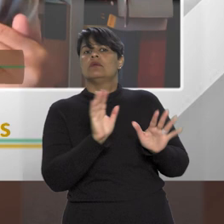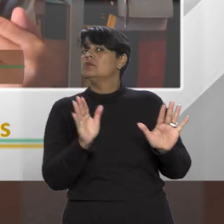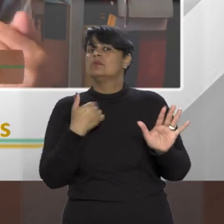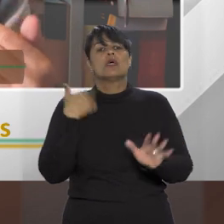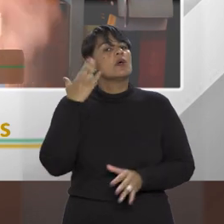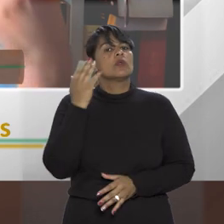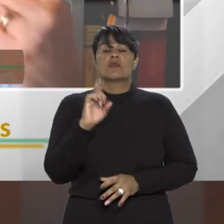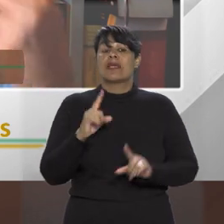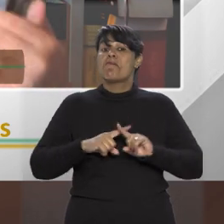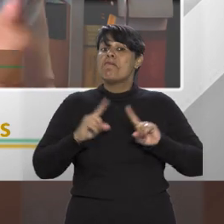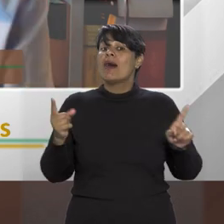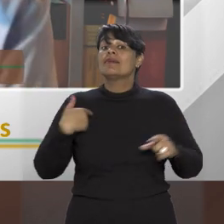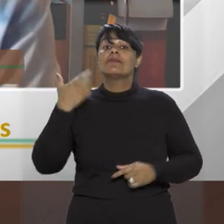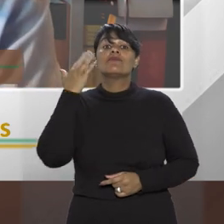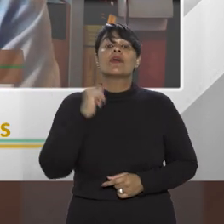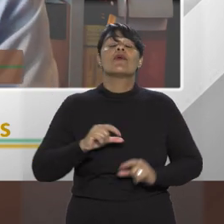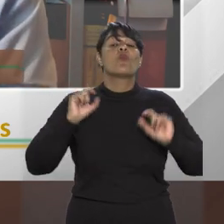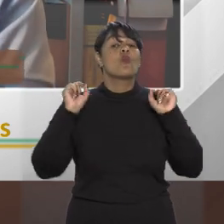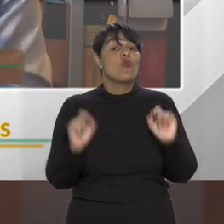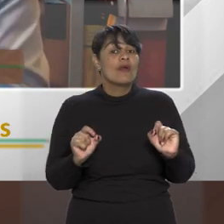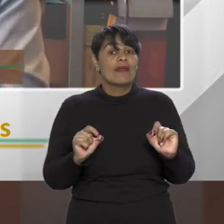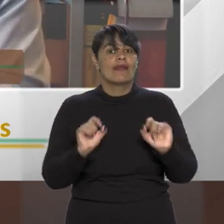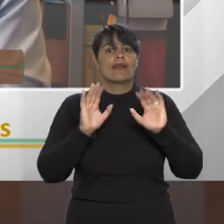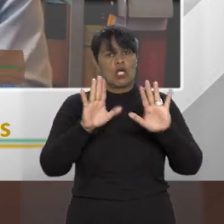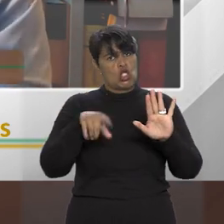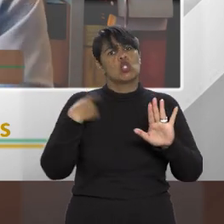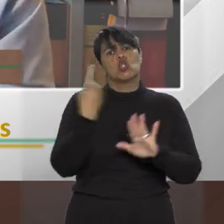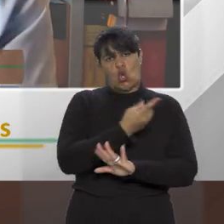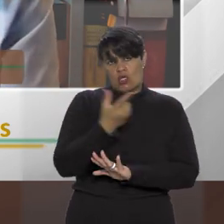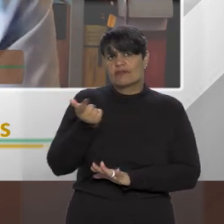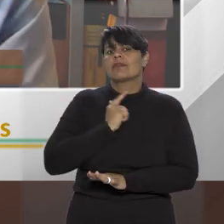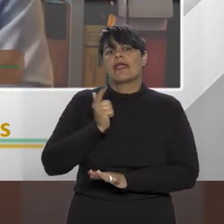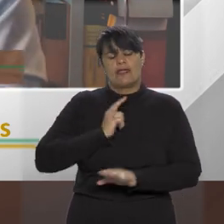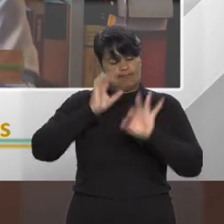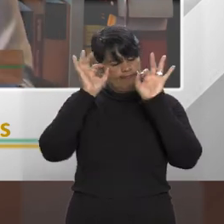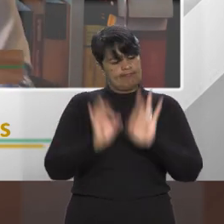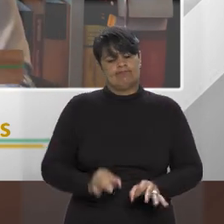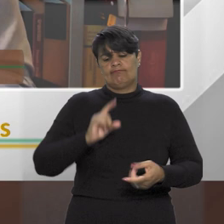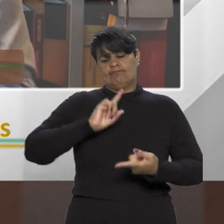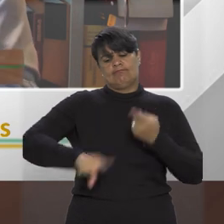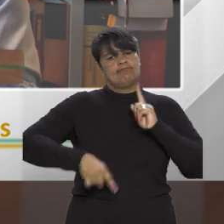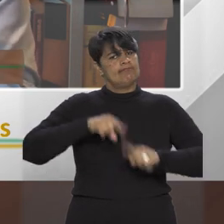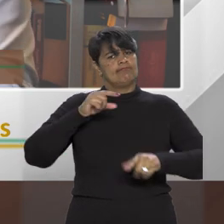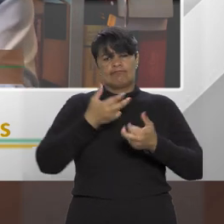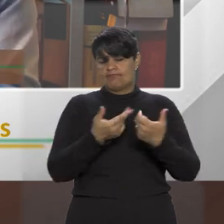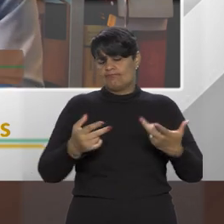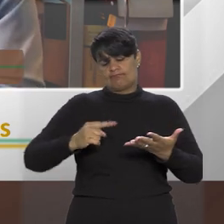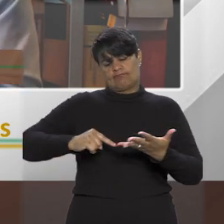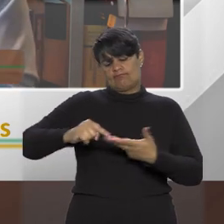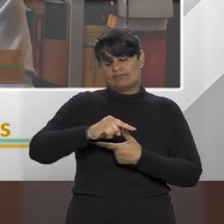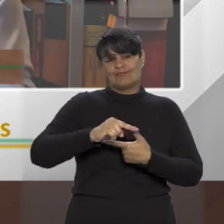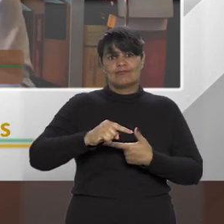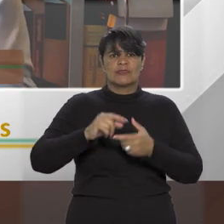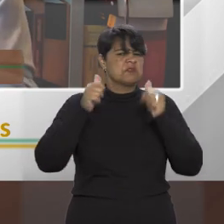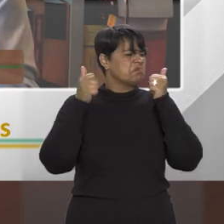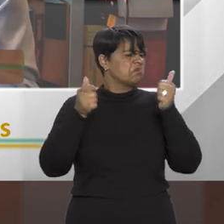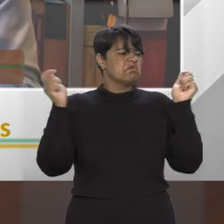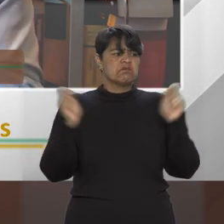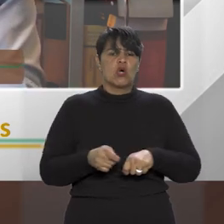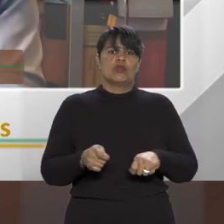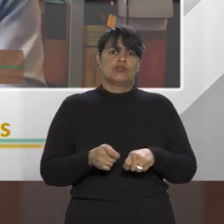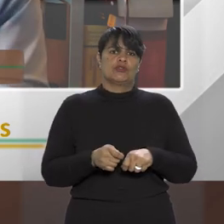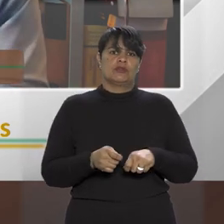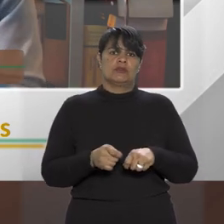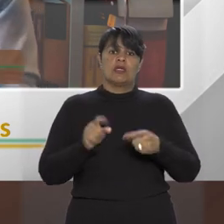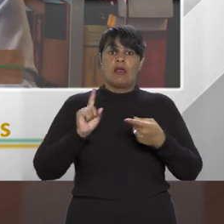essa acomodação, porque nosso sistema é um sistema aberto. É um sistema que tem cooperação judiciária, é um sistema que tem diálogo entre as portas, é um sistema que